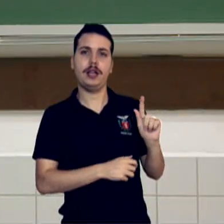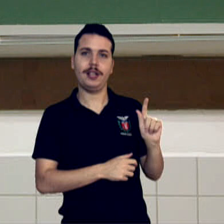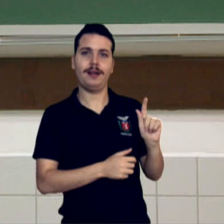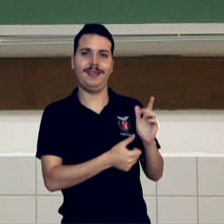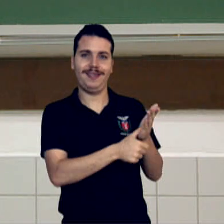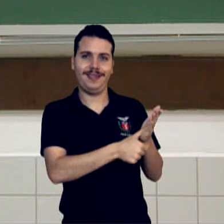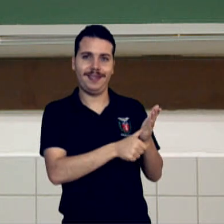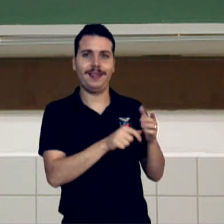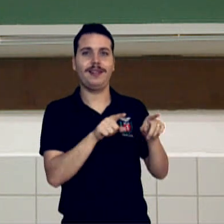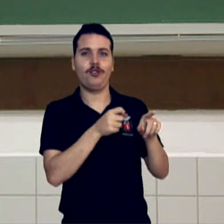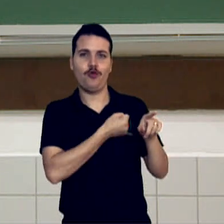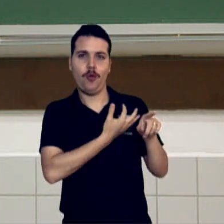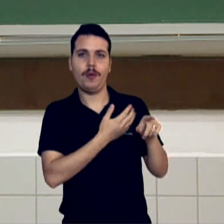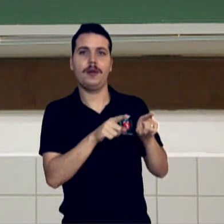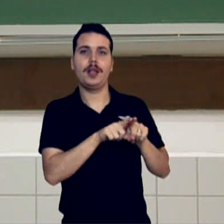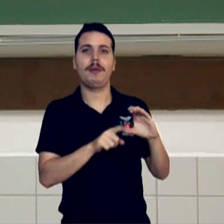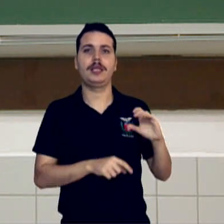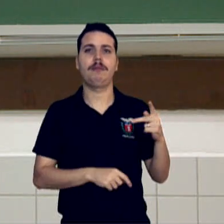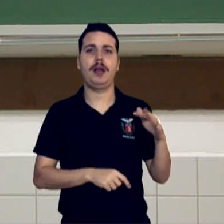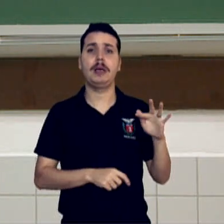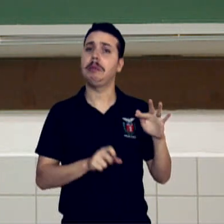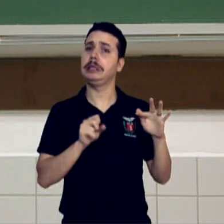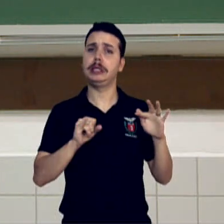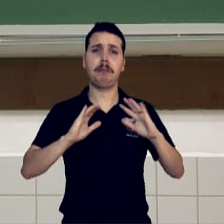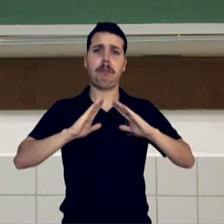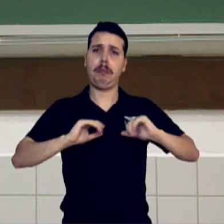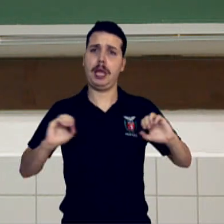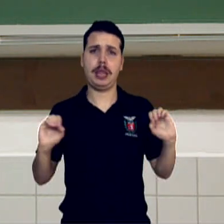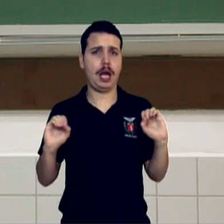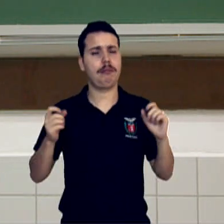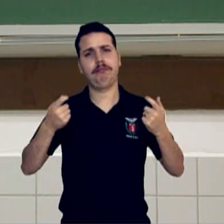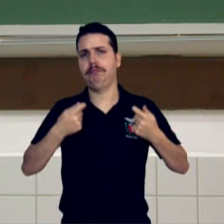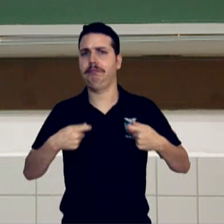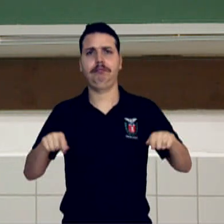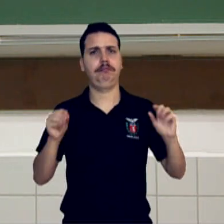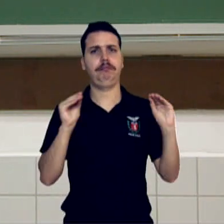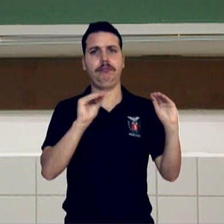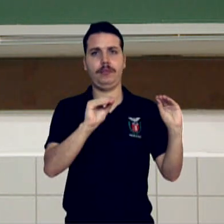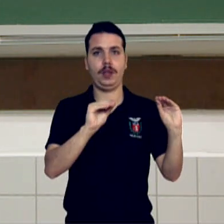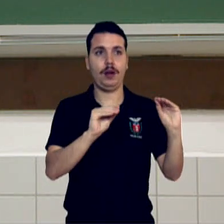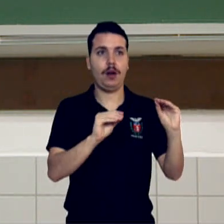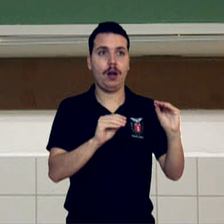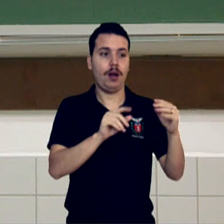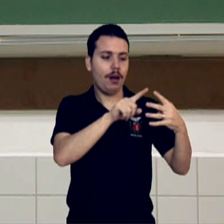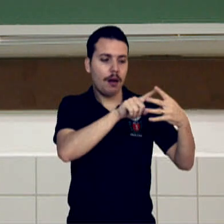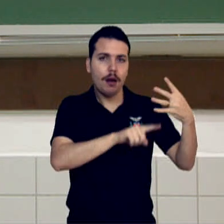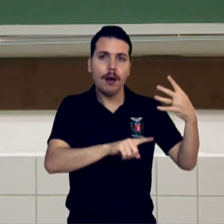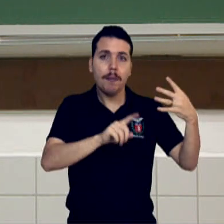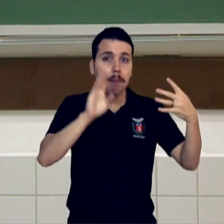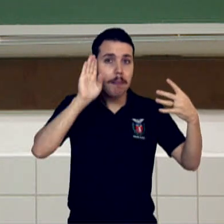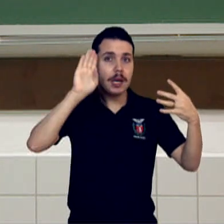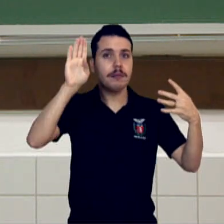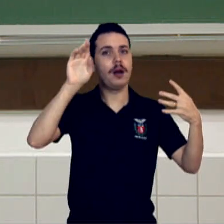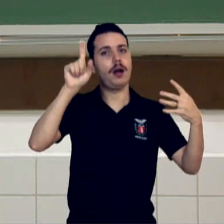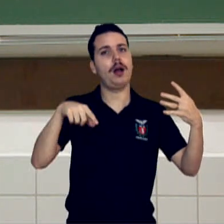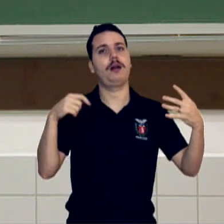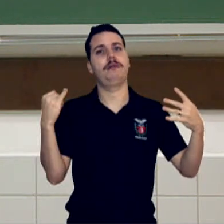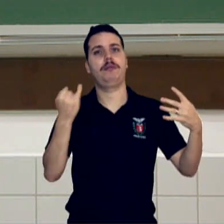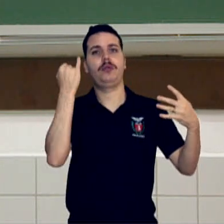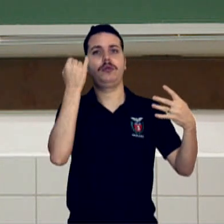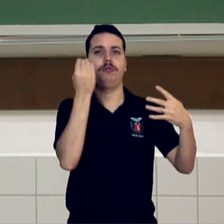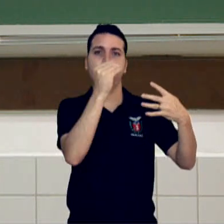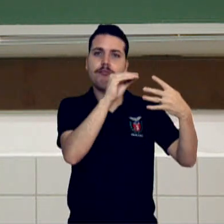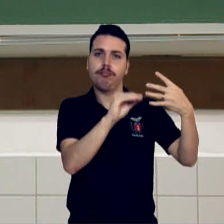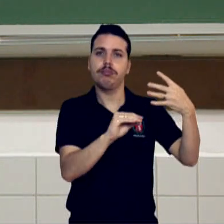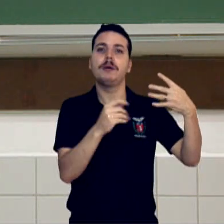você coloca, mas se não, você não coloca esses dados. Esses dados principais aqui são os fundamentais, são